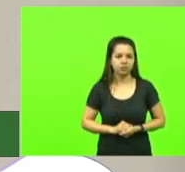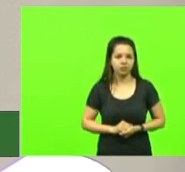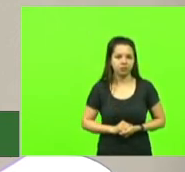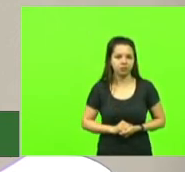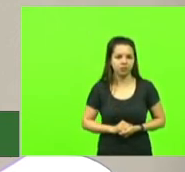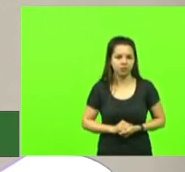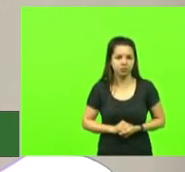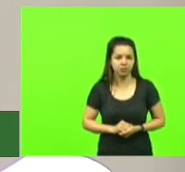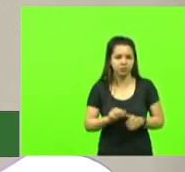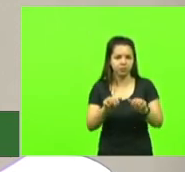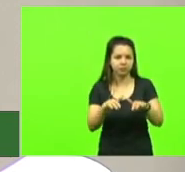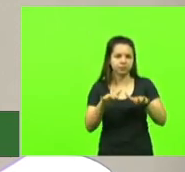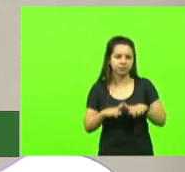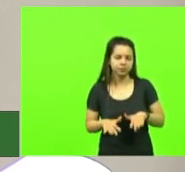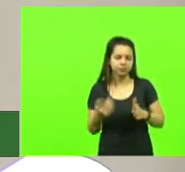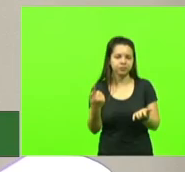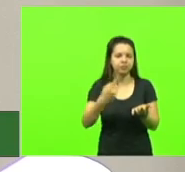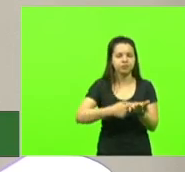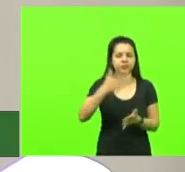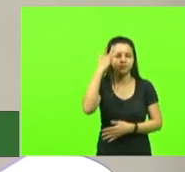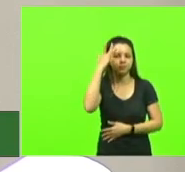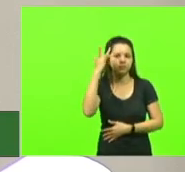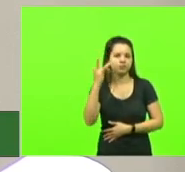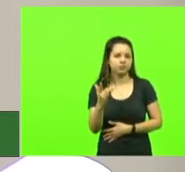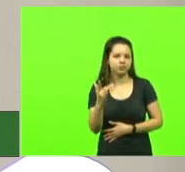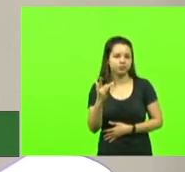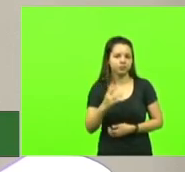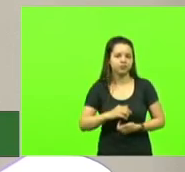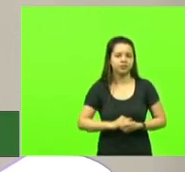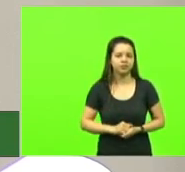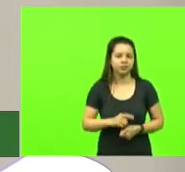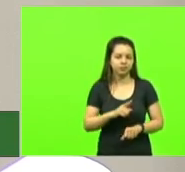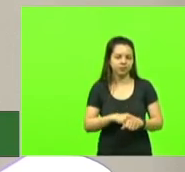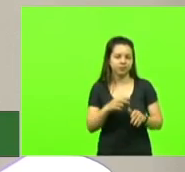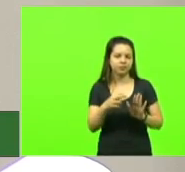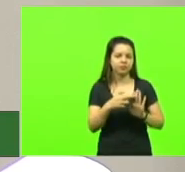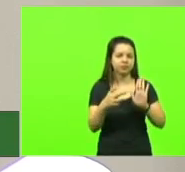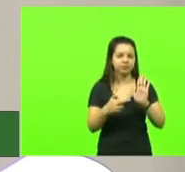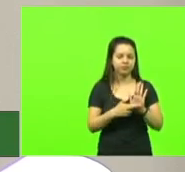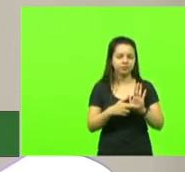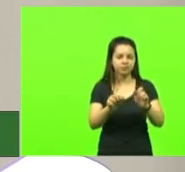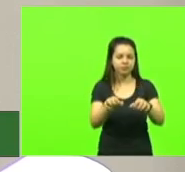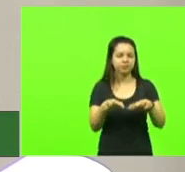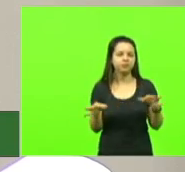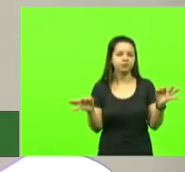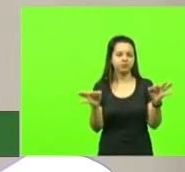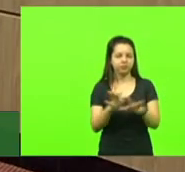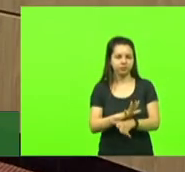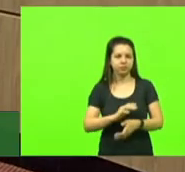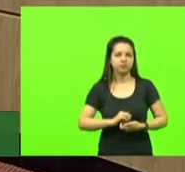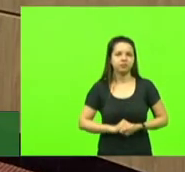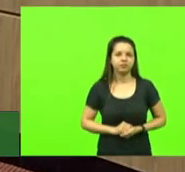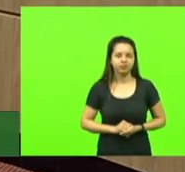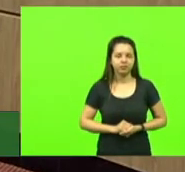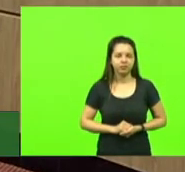Ordinária, desculpa, para amanhã, no horário regimental. Está encerrada a sessão.